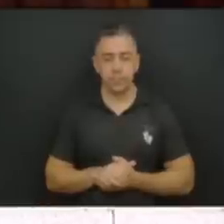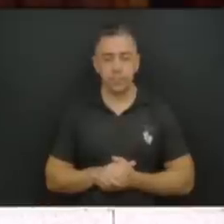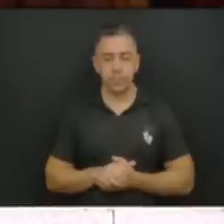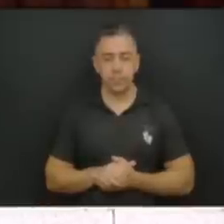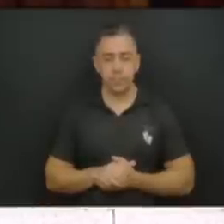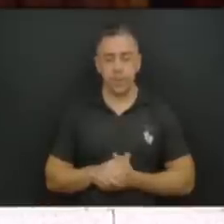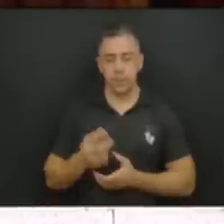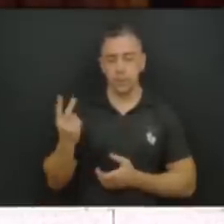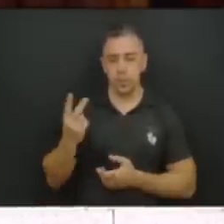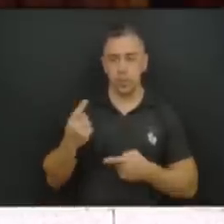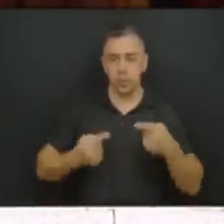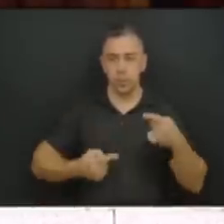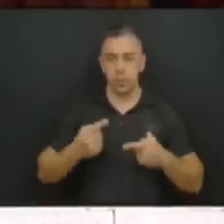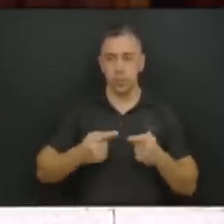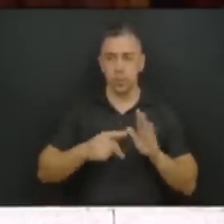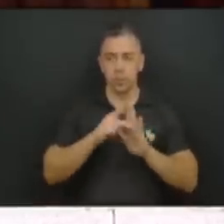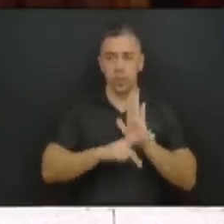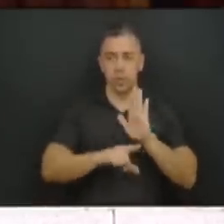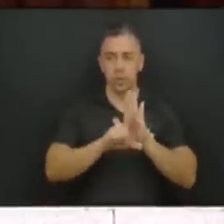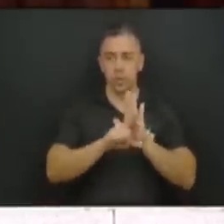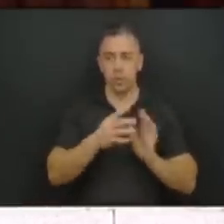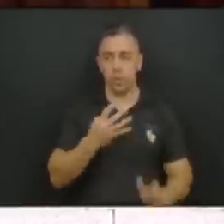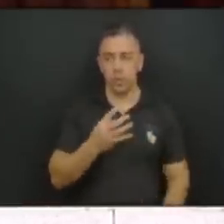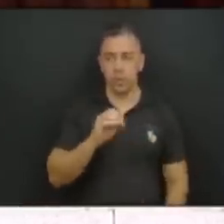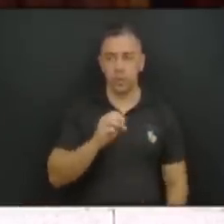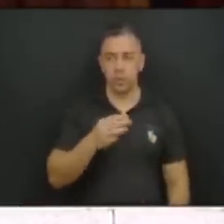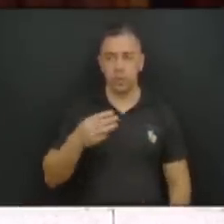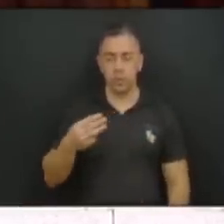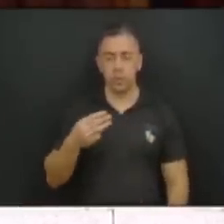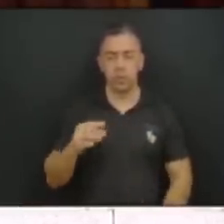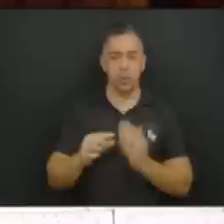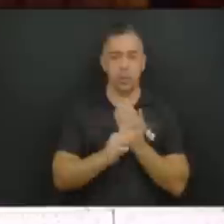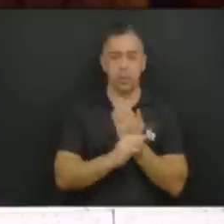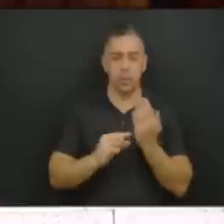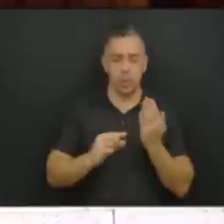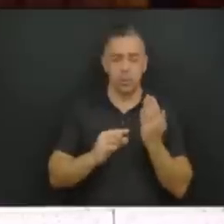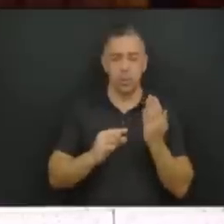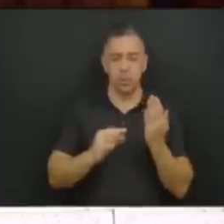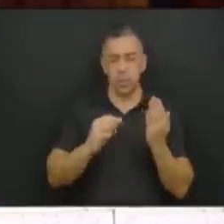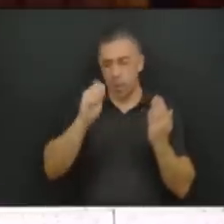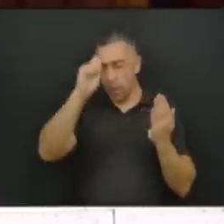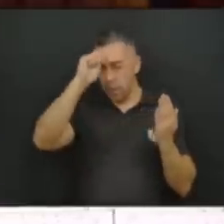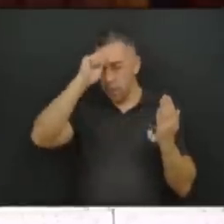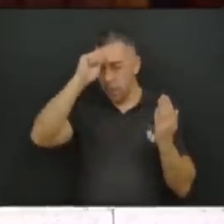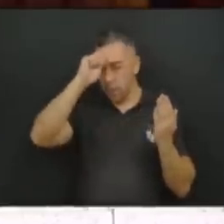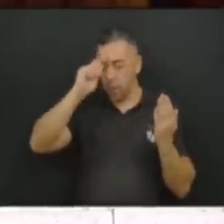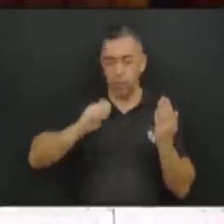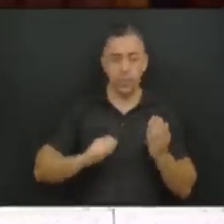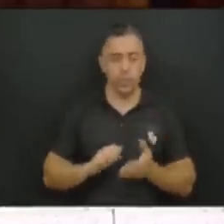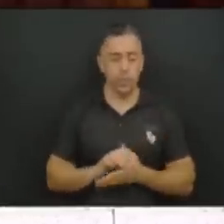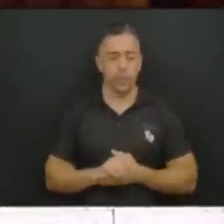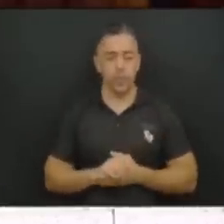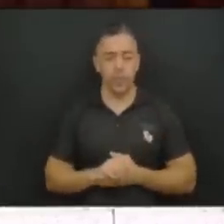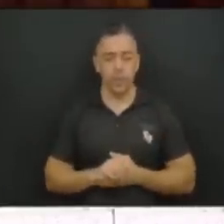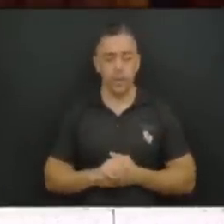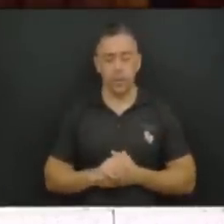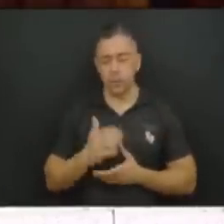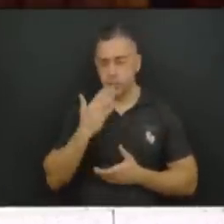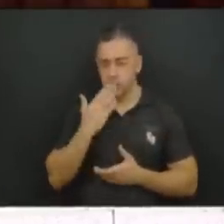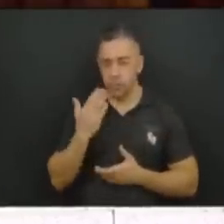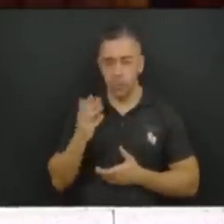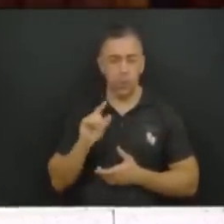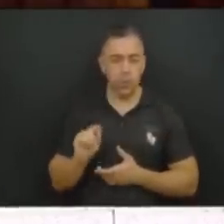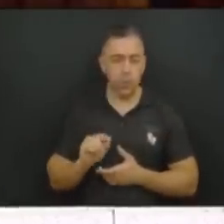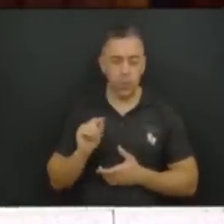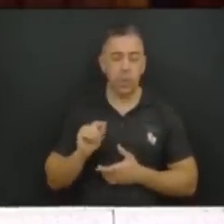o segundo a discussão do projeto de lei 403 autoria deputado Soldado Adriano José dispõe